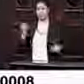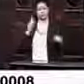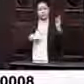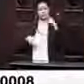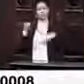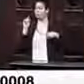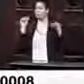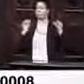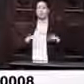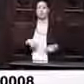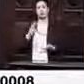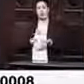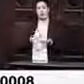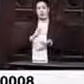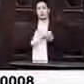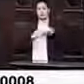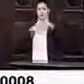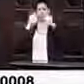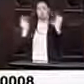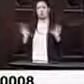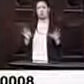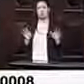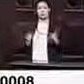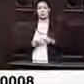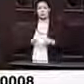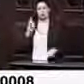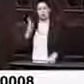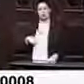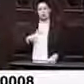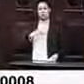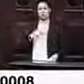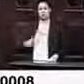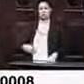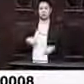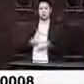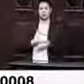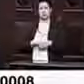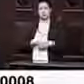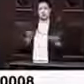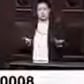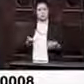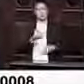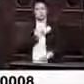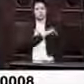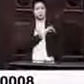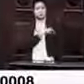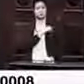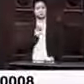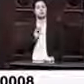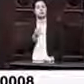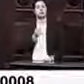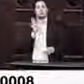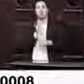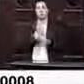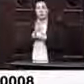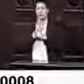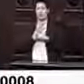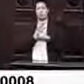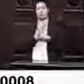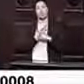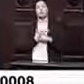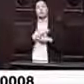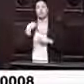de transparência e a formação de uma quadrilha. É disso que se trata a história recente do Rio de Janeiro. Então, todo o apoio aos servidores da SEDAI, todo